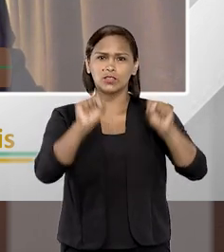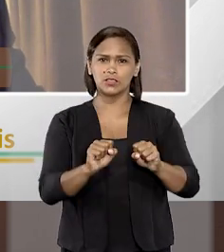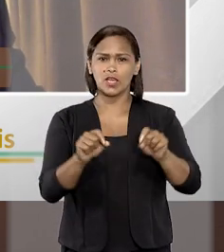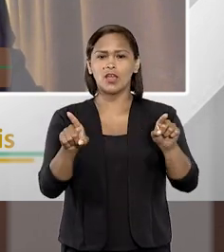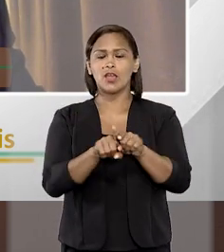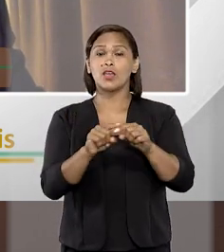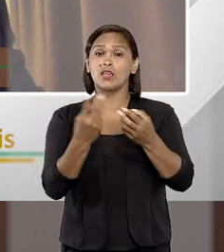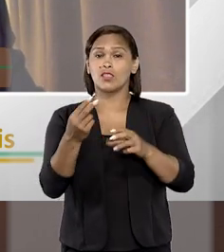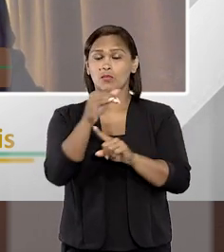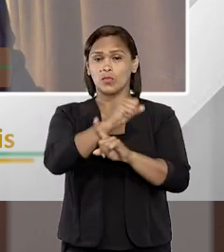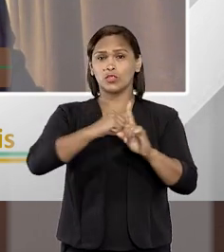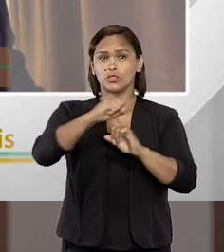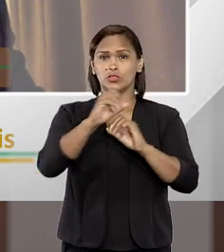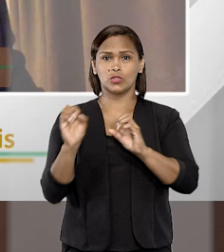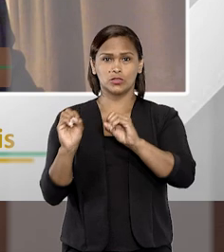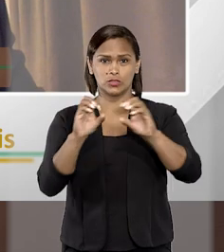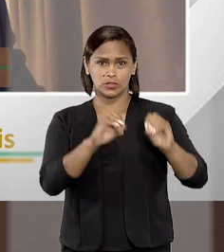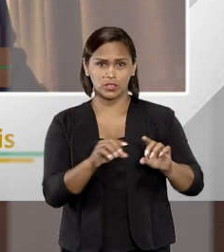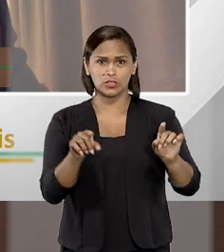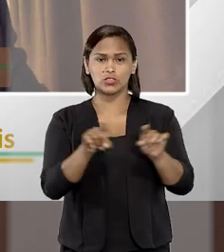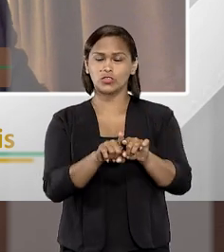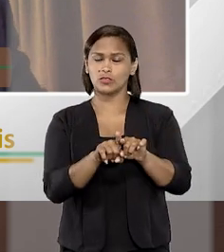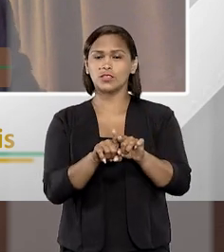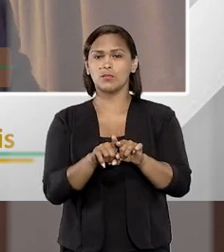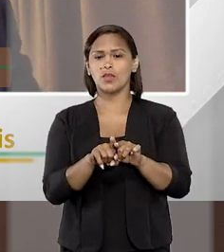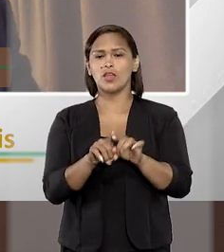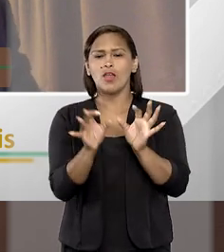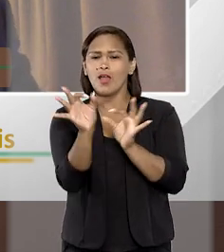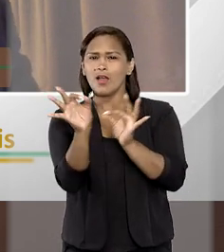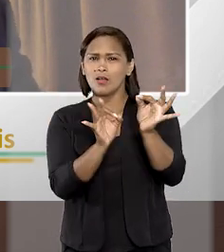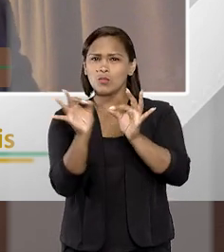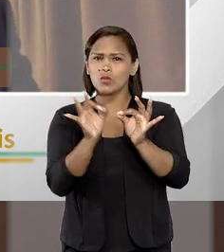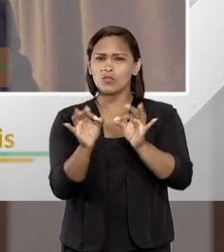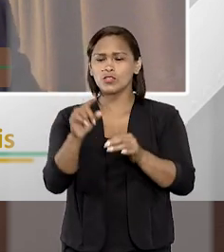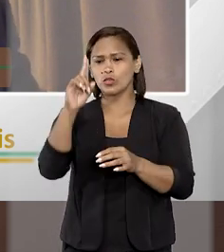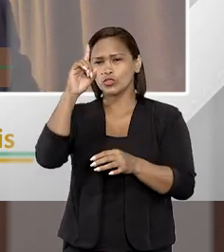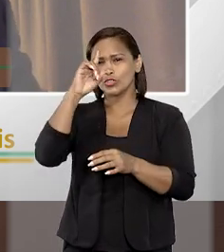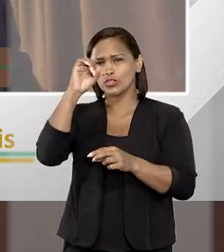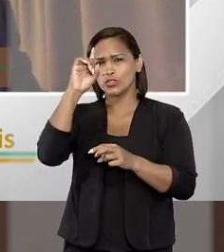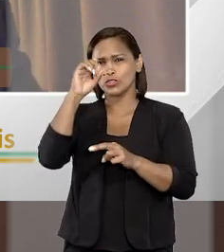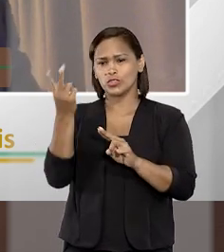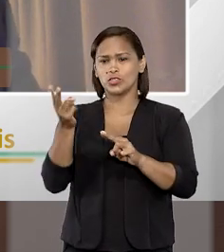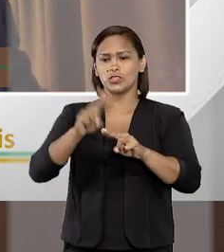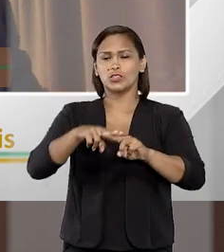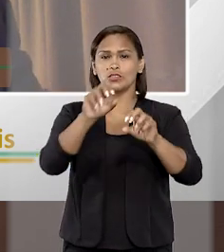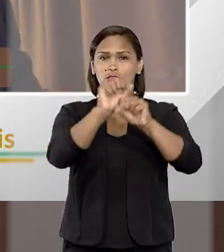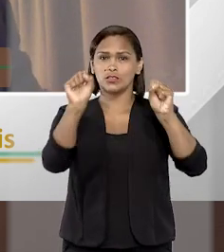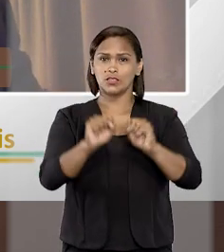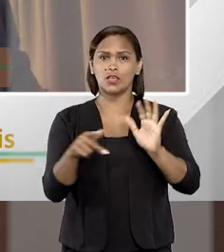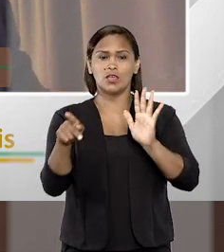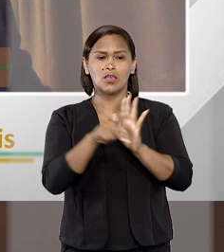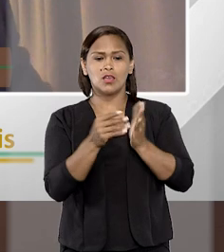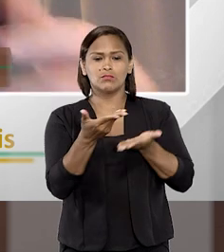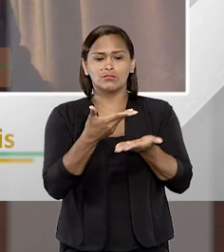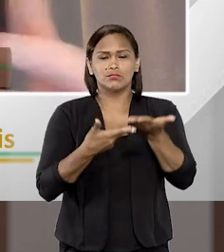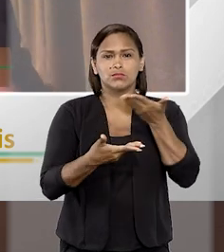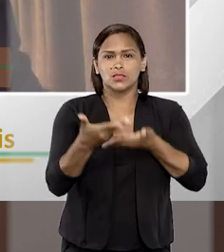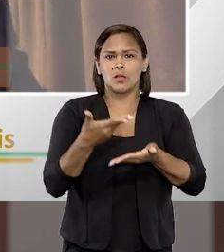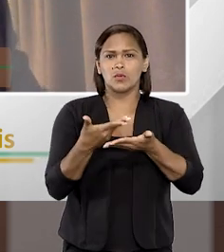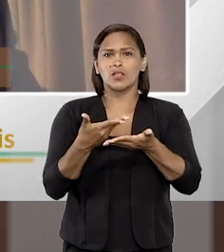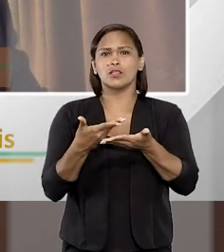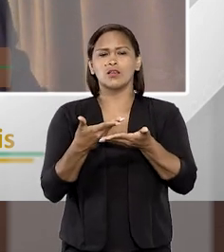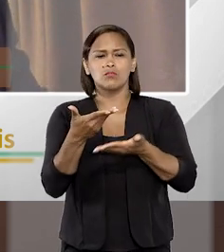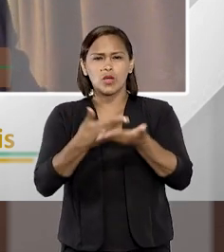de execução educativas assim como aperfeiçoar a rotina EA própria tramitação